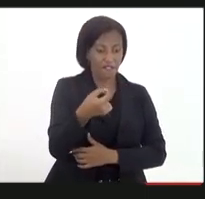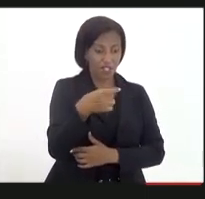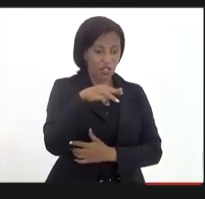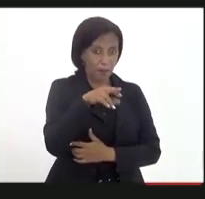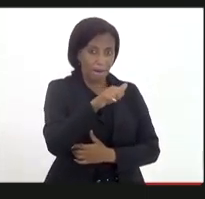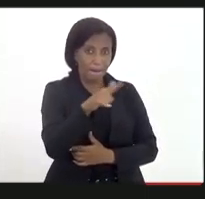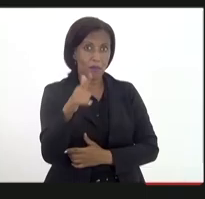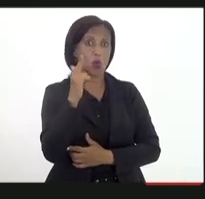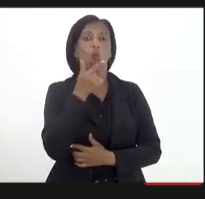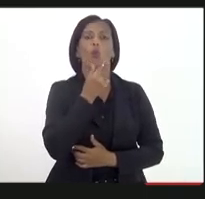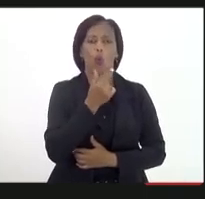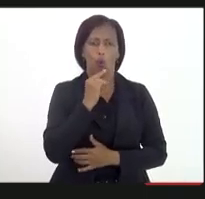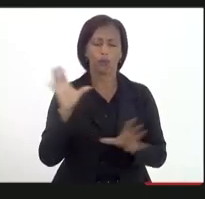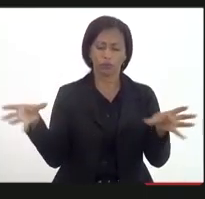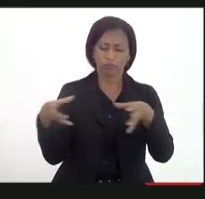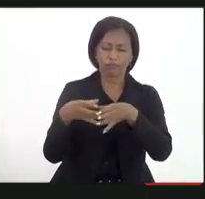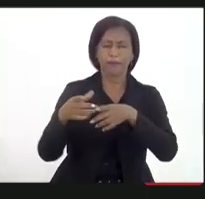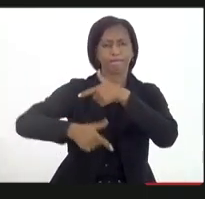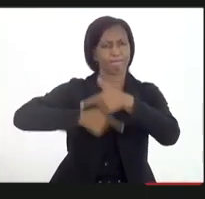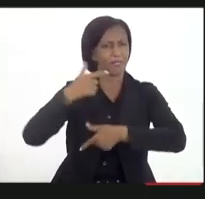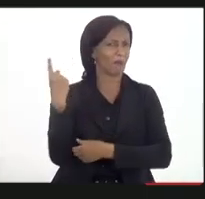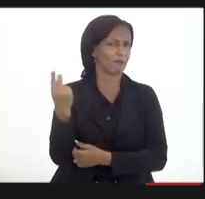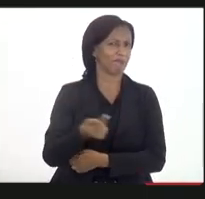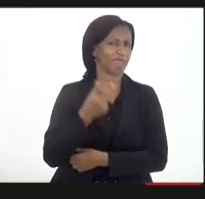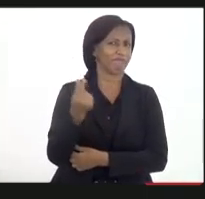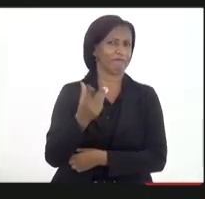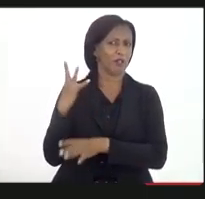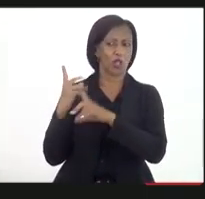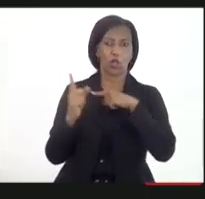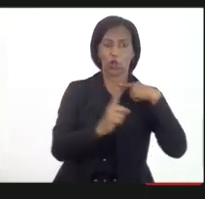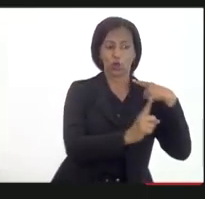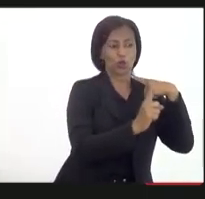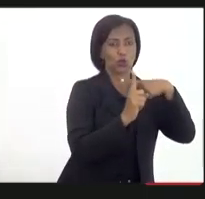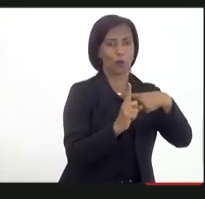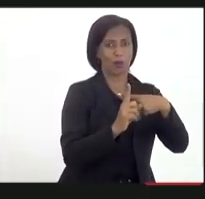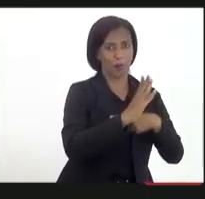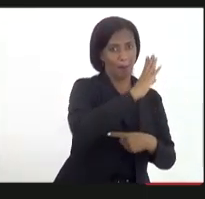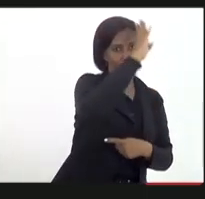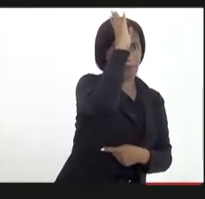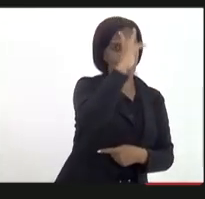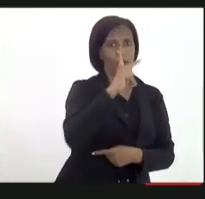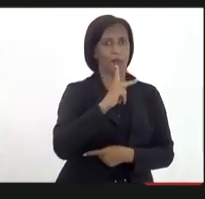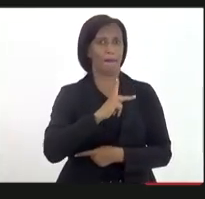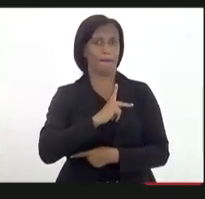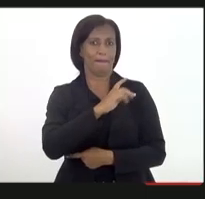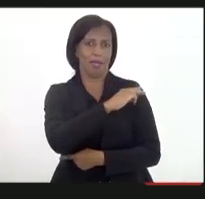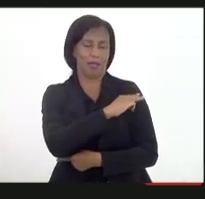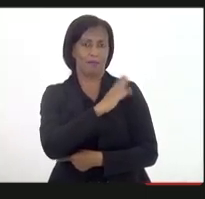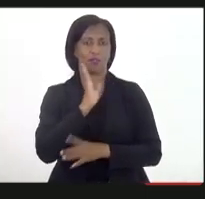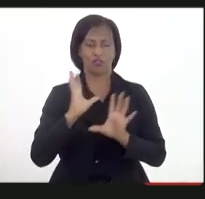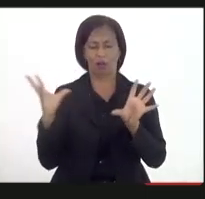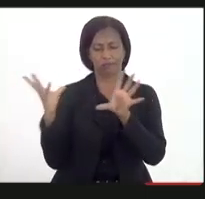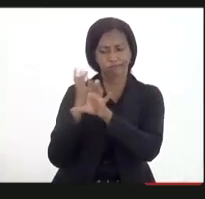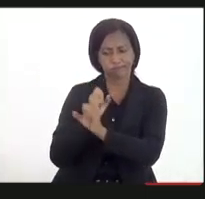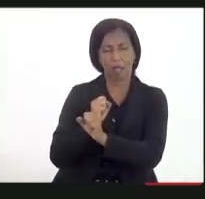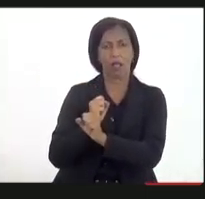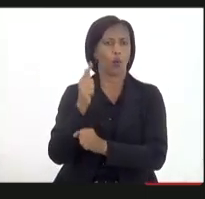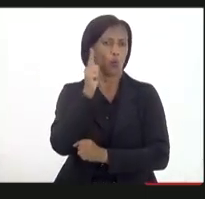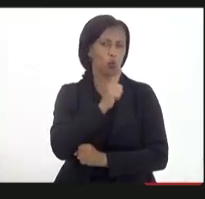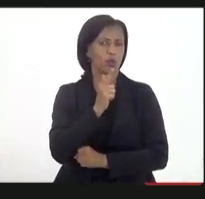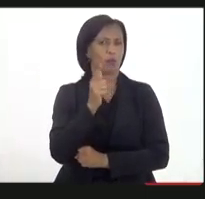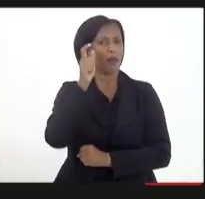mil homens na Corporação há muito tempo né somando polícia militar e corpo de bombeiros é interessante isso